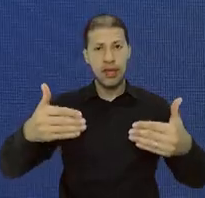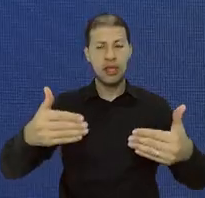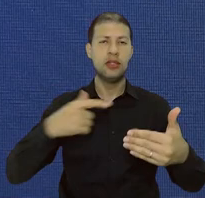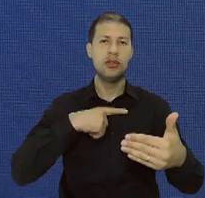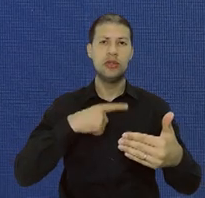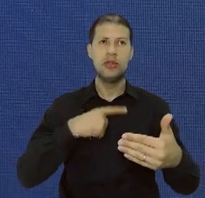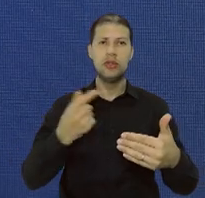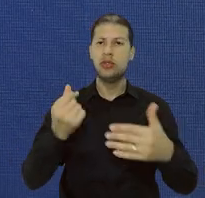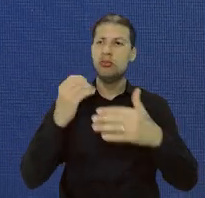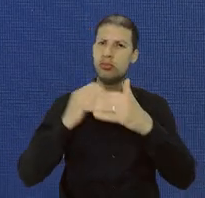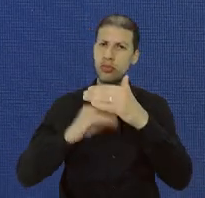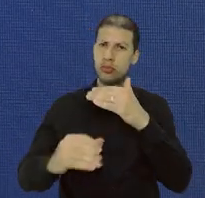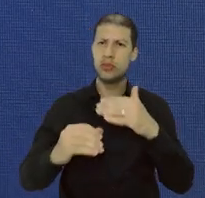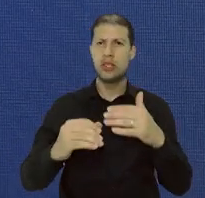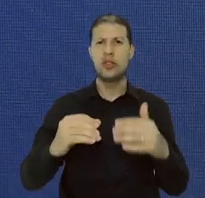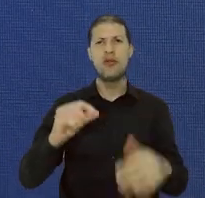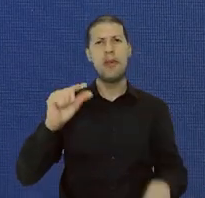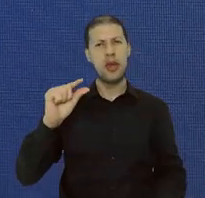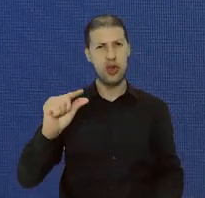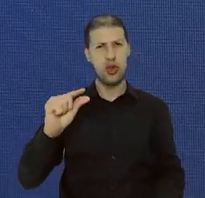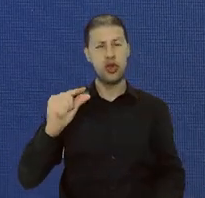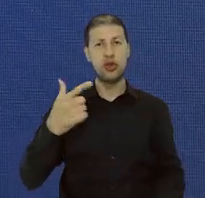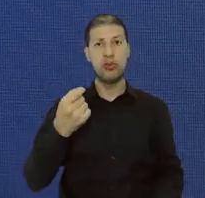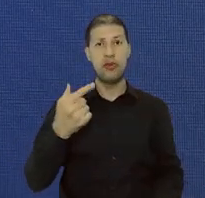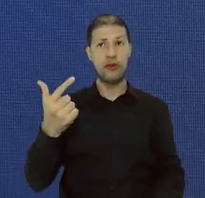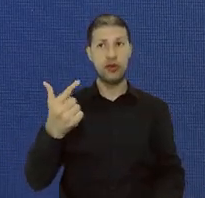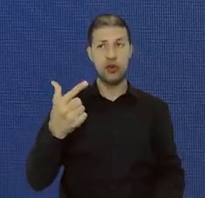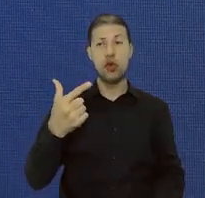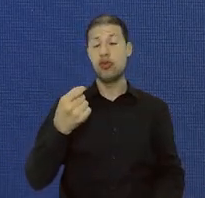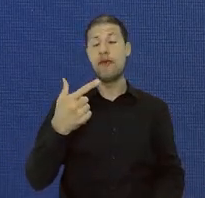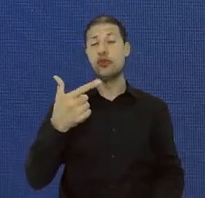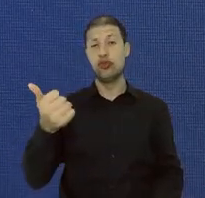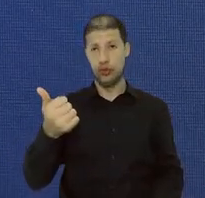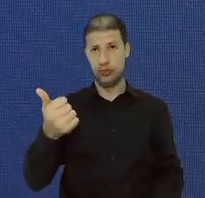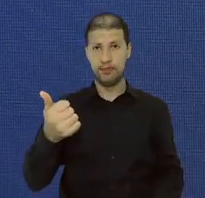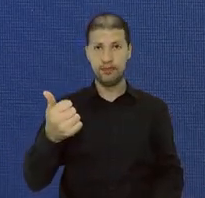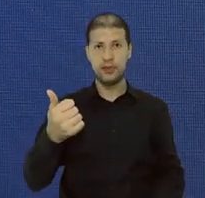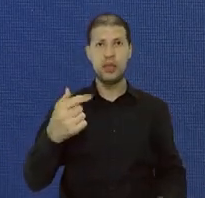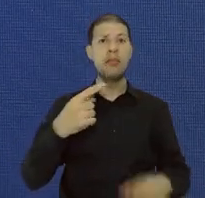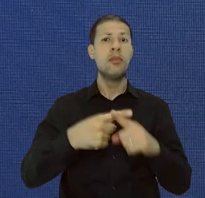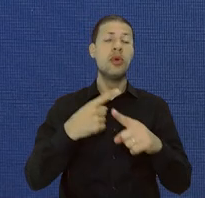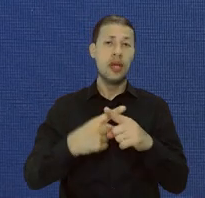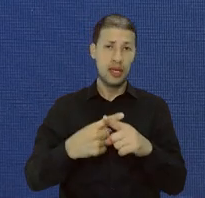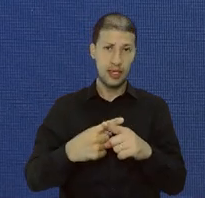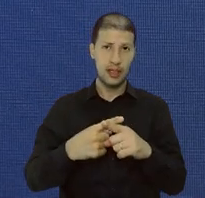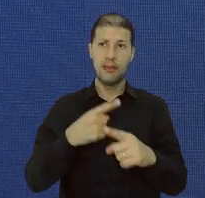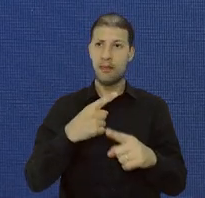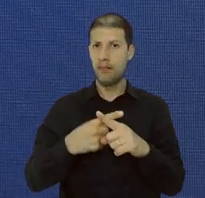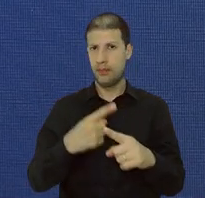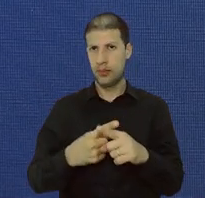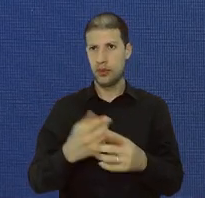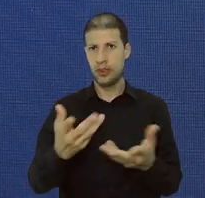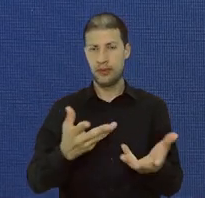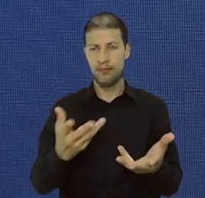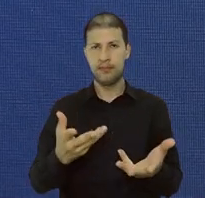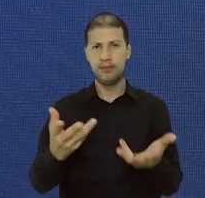foi bem menor do que em 22 do que em perdão em 21 justamente por essa questão né Você tem um